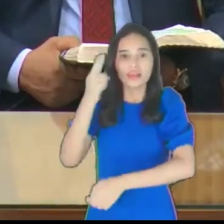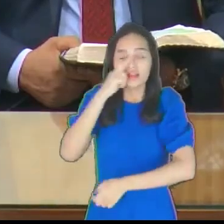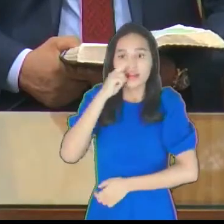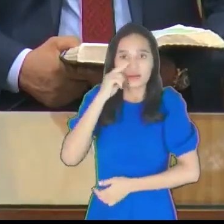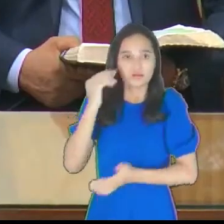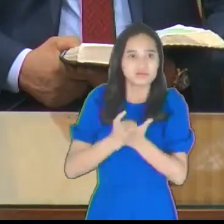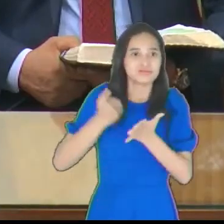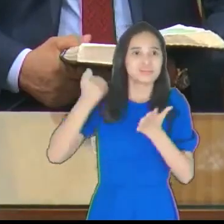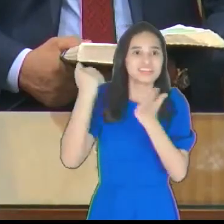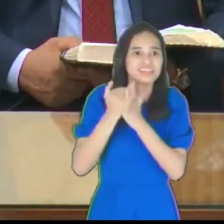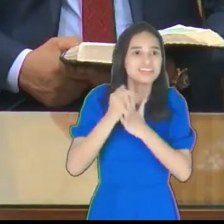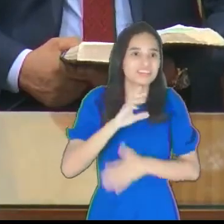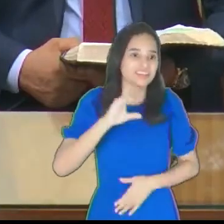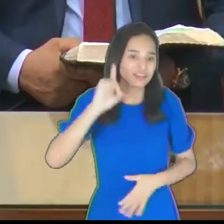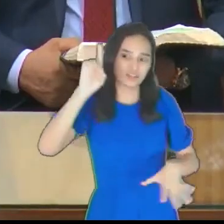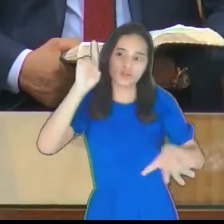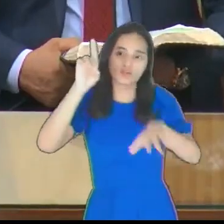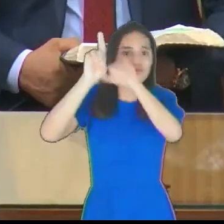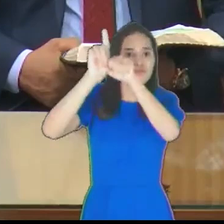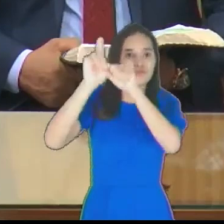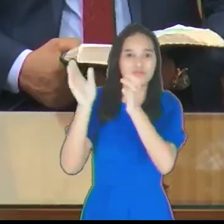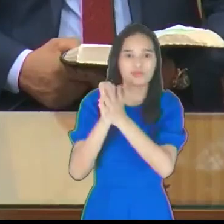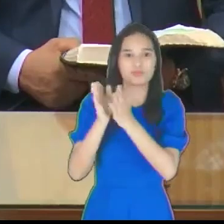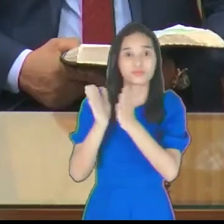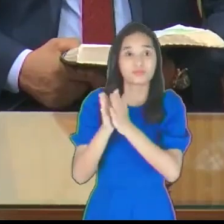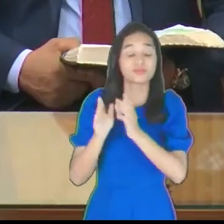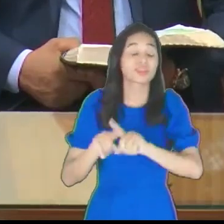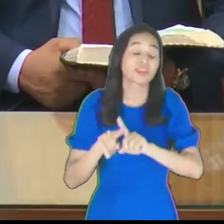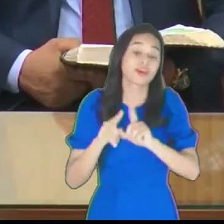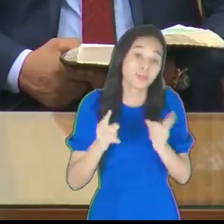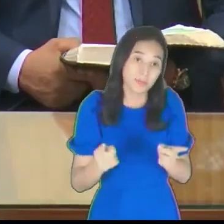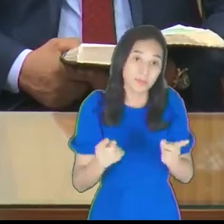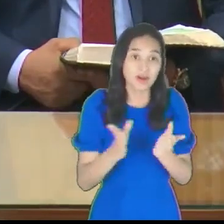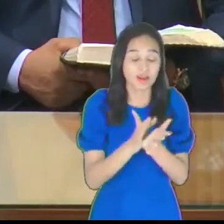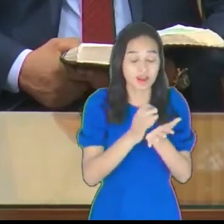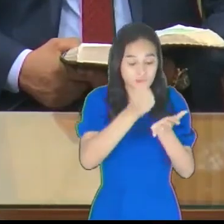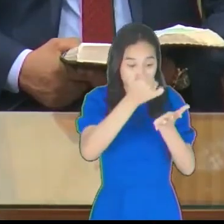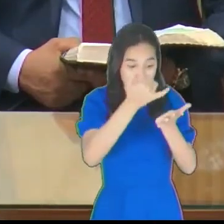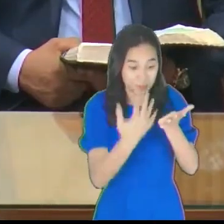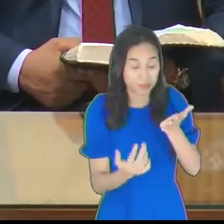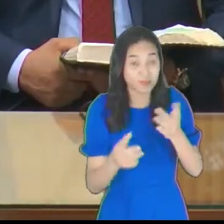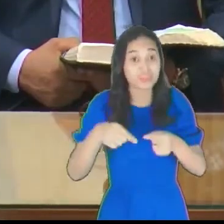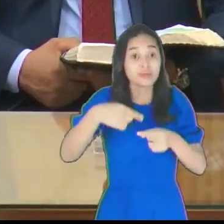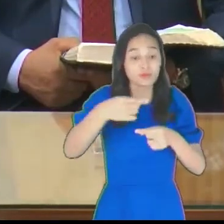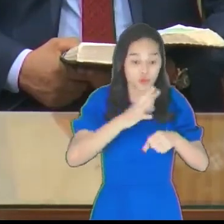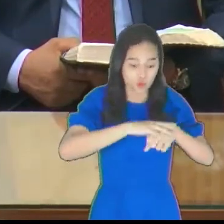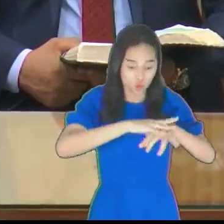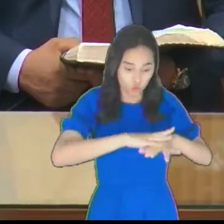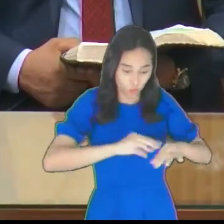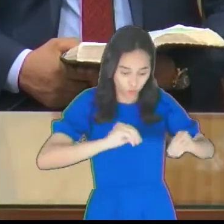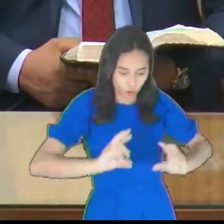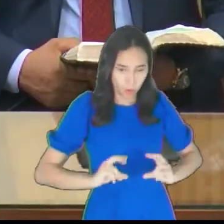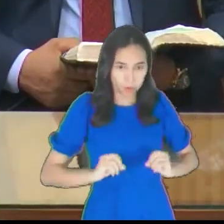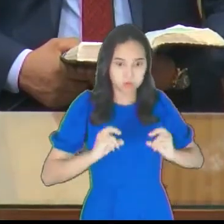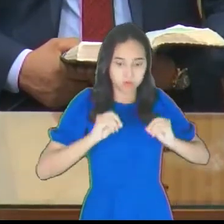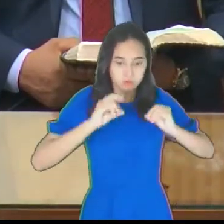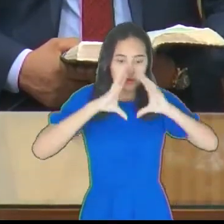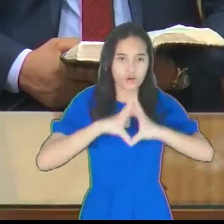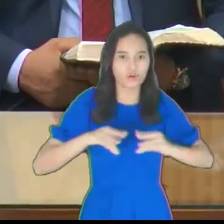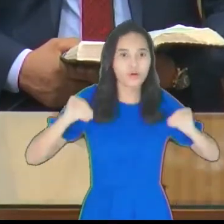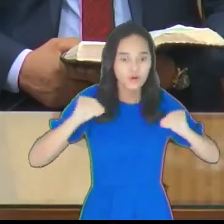a oração dele. Mas a Bíblia mostra que depois que ele recebeu a cura, ele mudou de